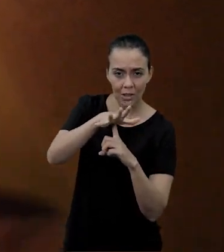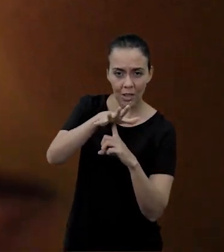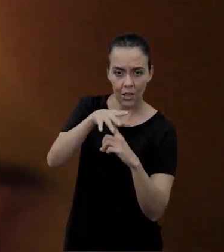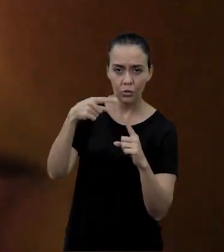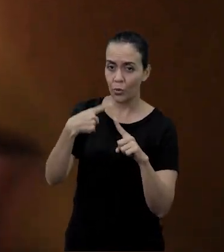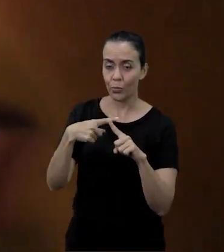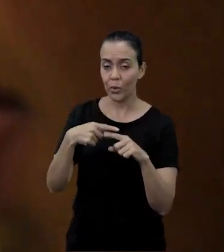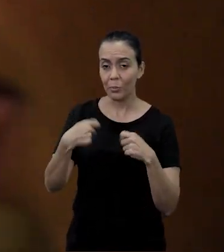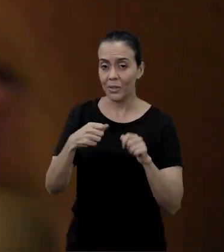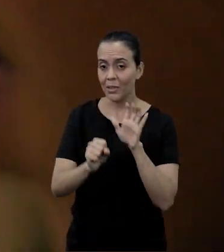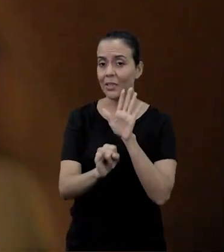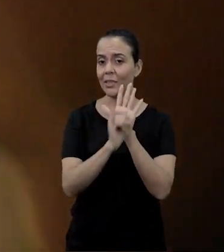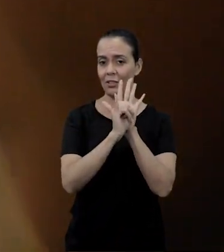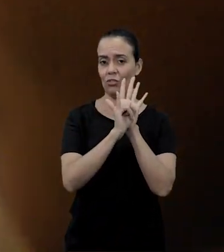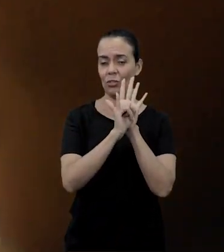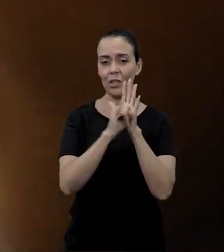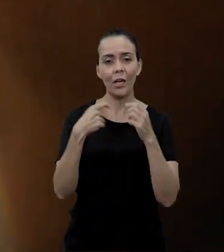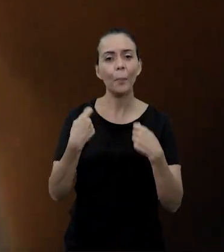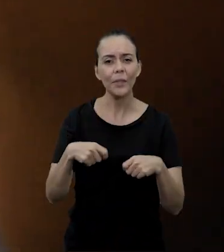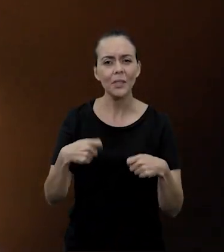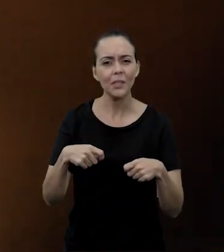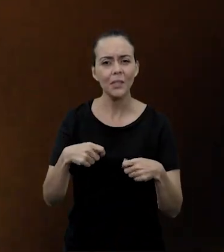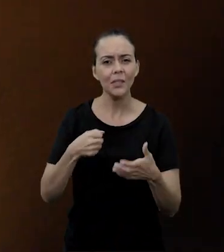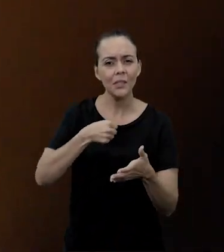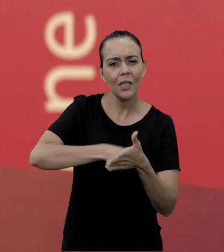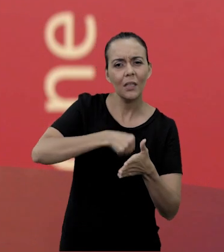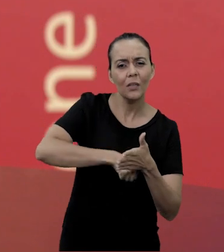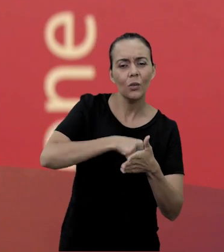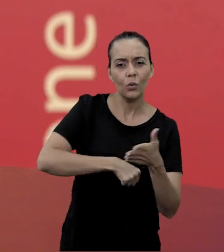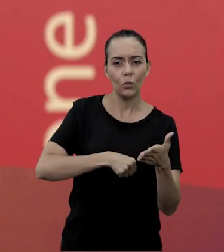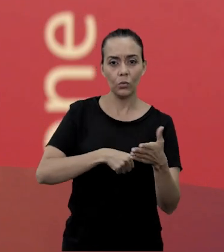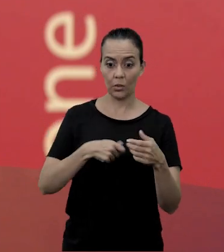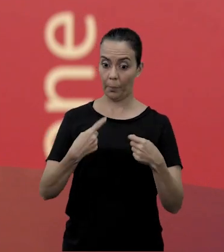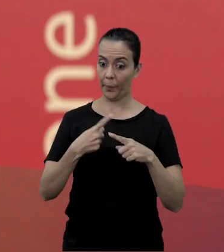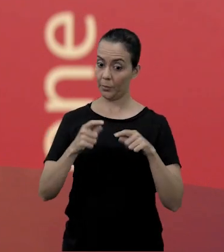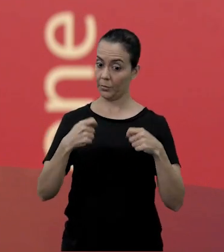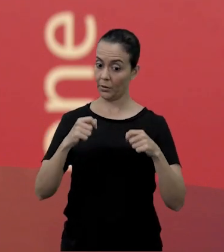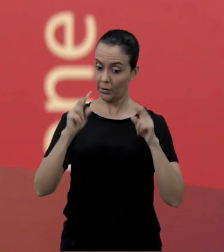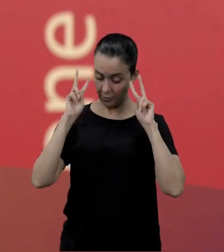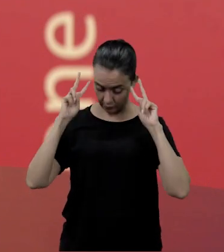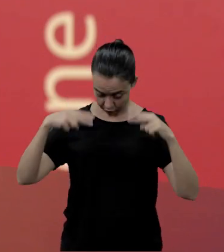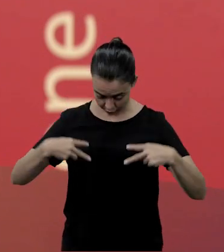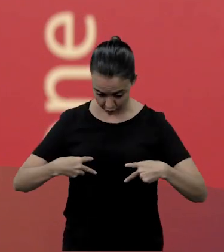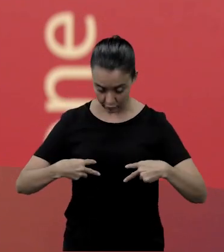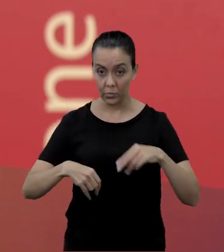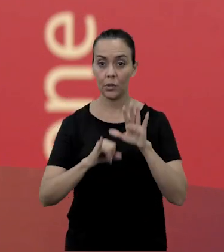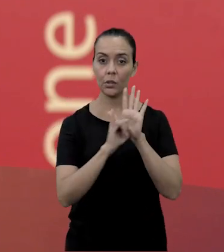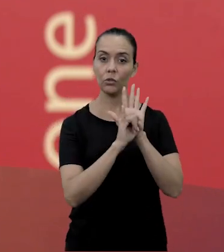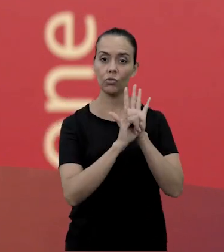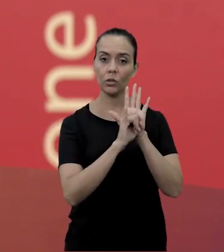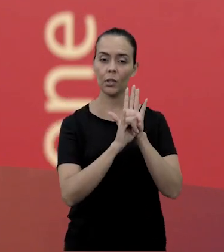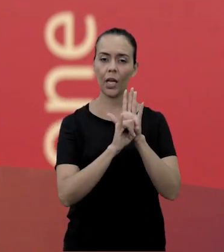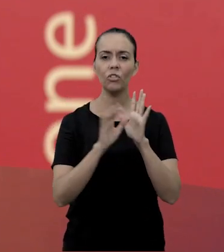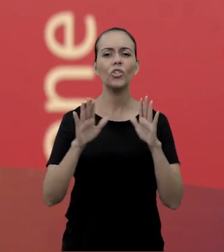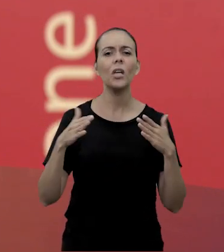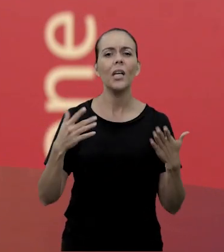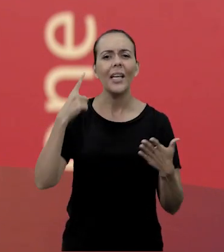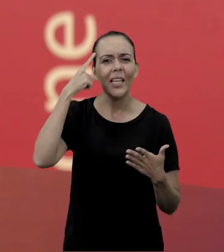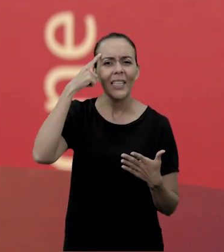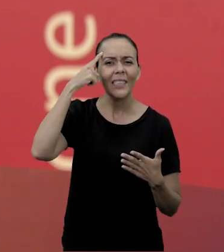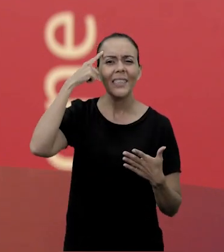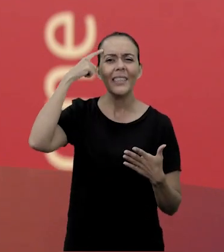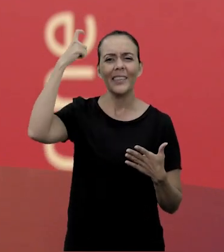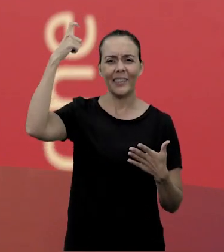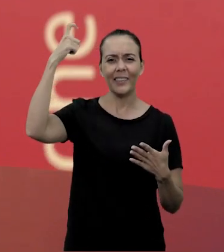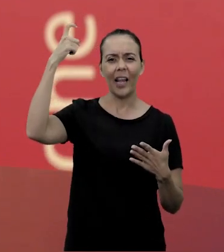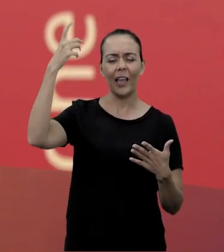sem identidade você não se mobiliza, não luta. Mas a questão é saber que ideologia estamos defendendo. Uma